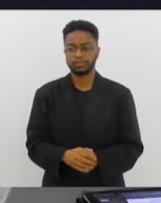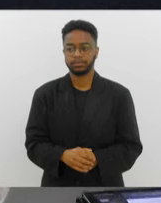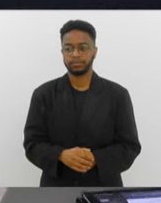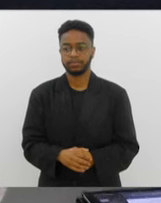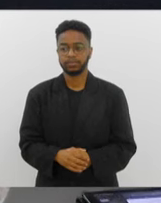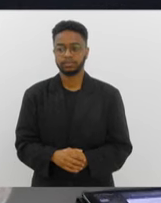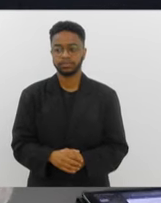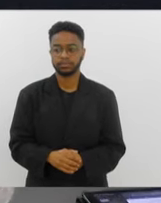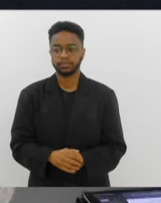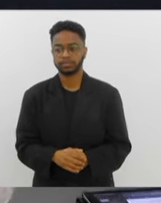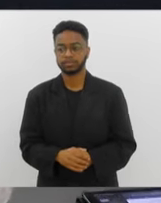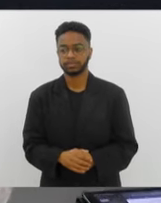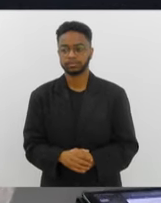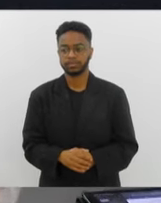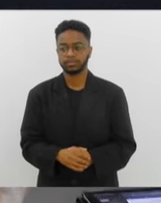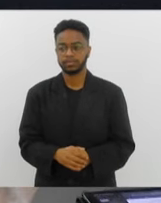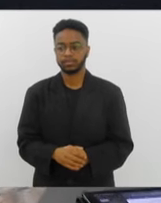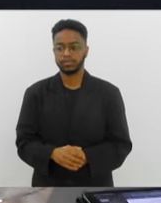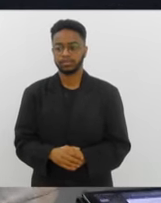Fui não. Só um minuto.